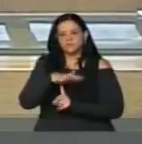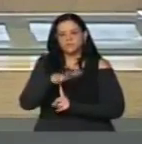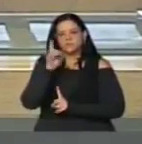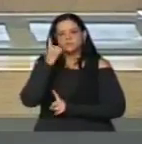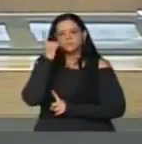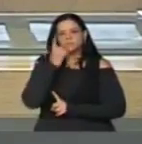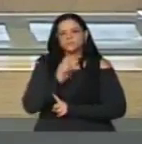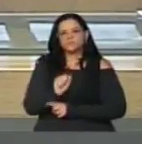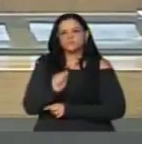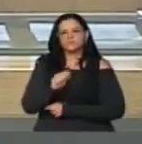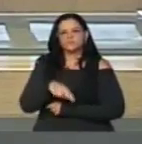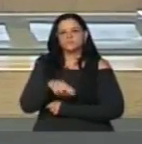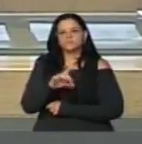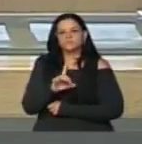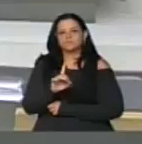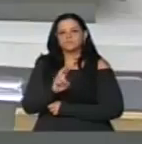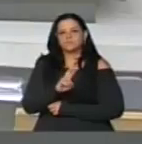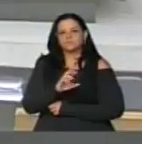deputado Sandro Alex.